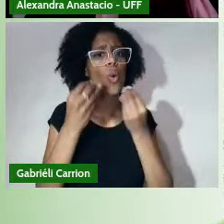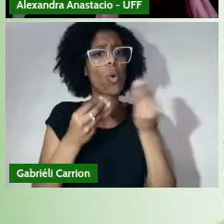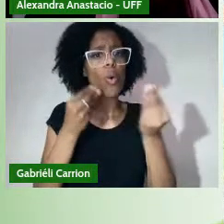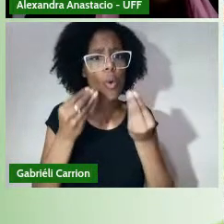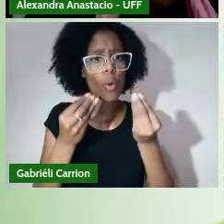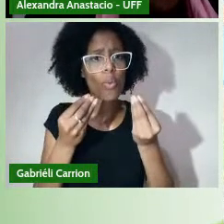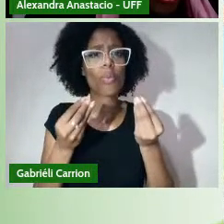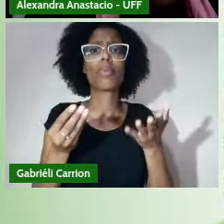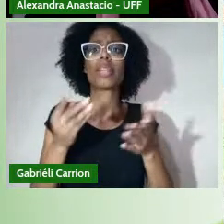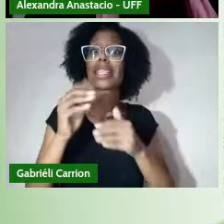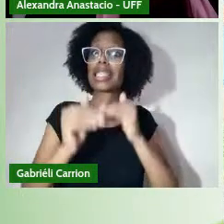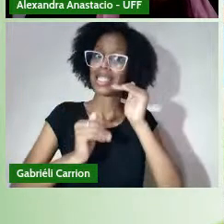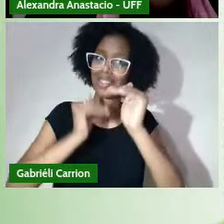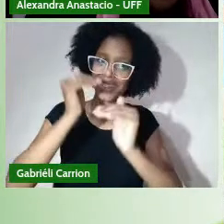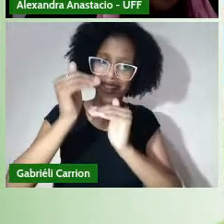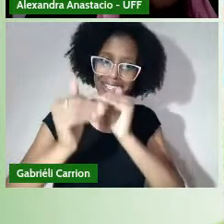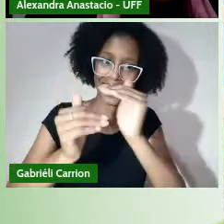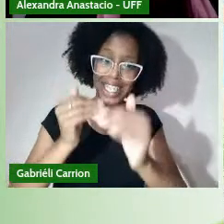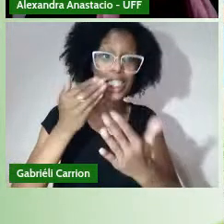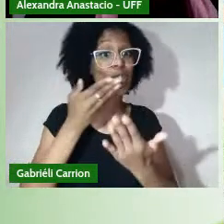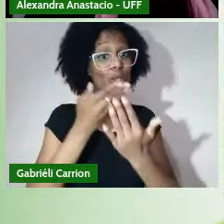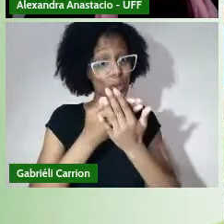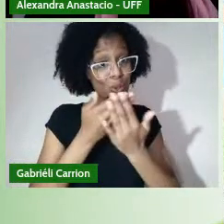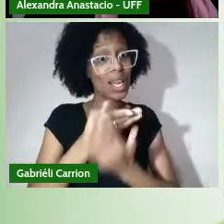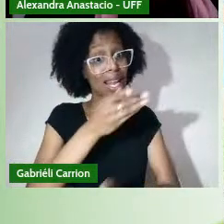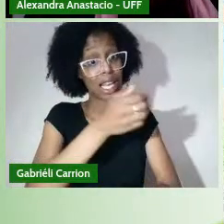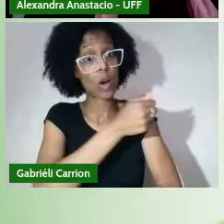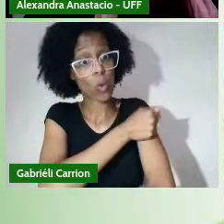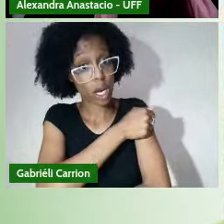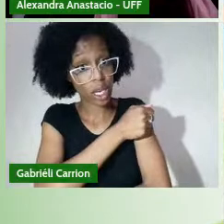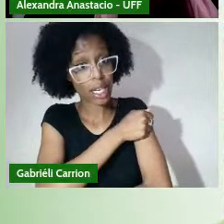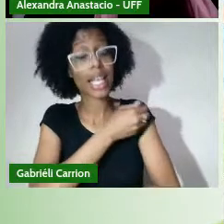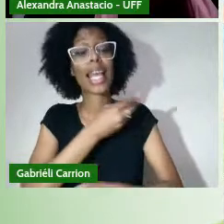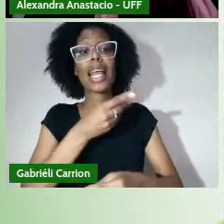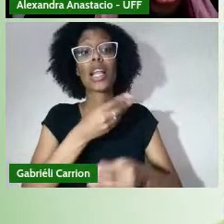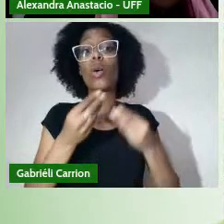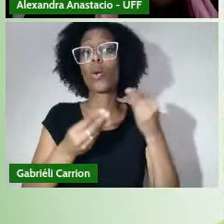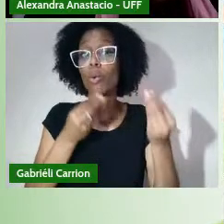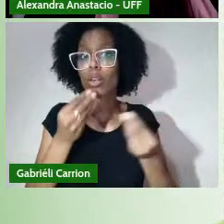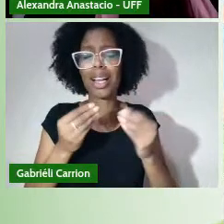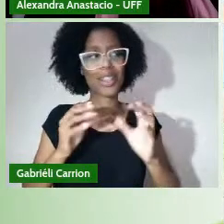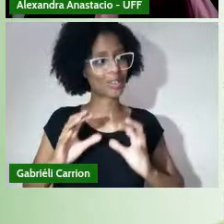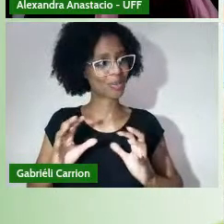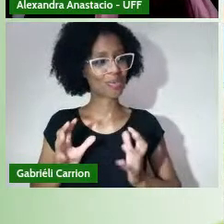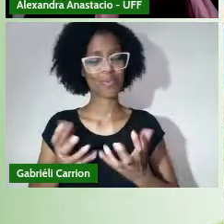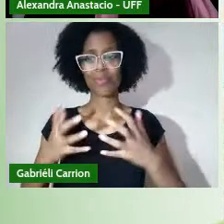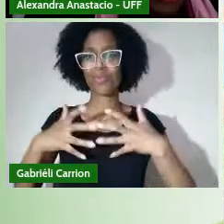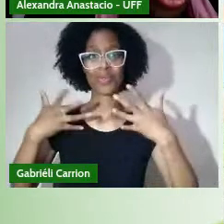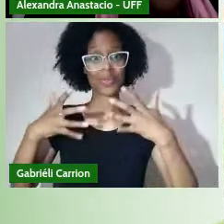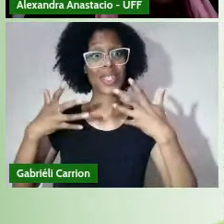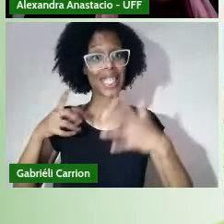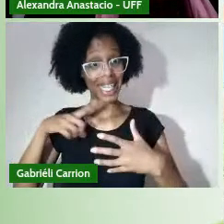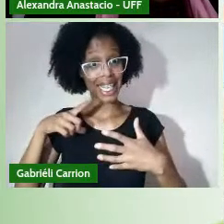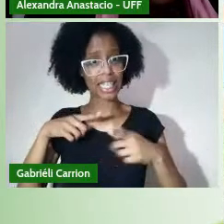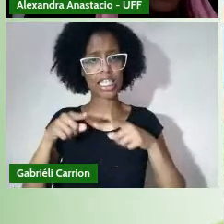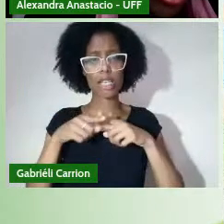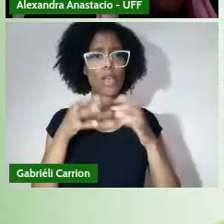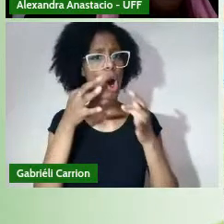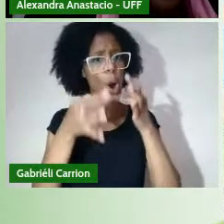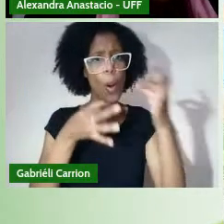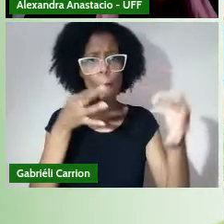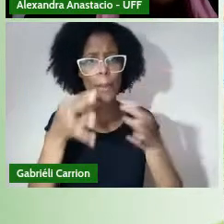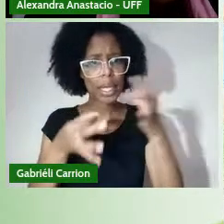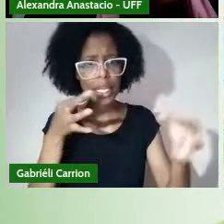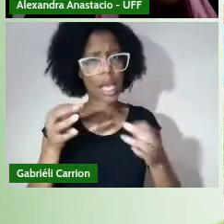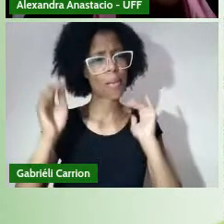sobremaneira para o desenvolvimento de estudantes mais motivados, críticos,